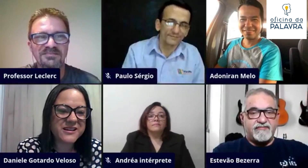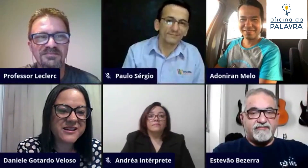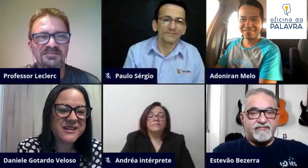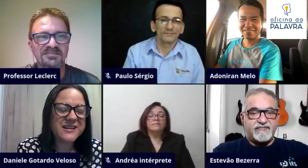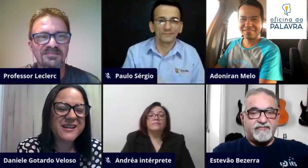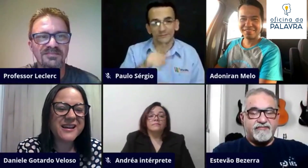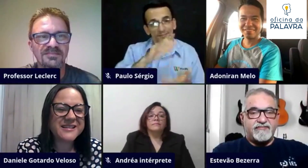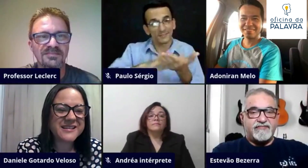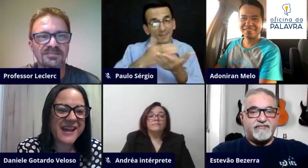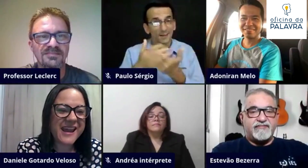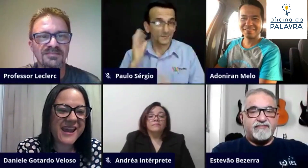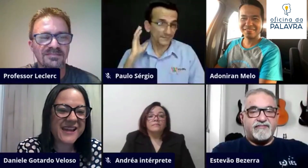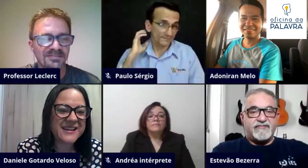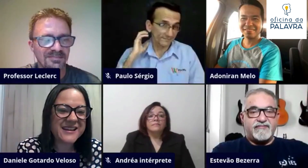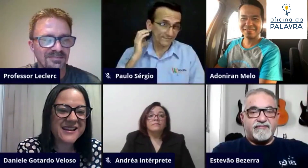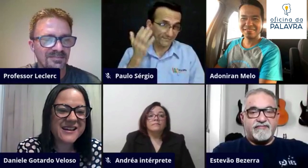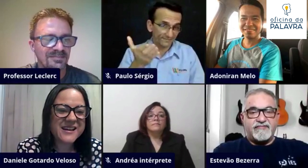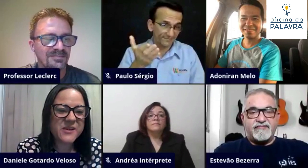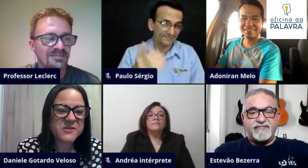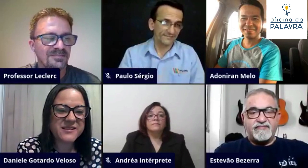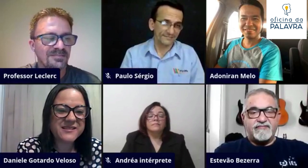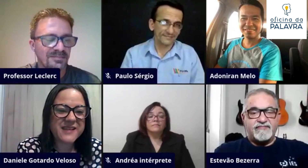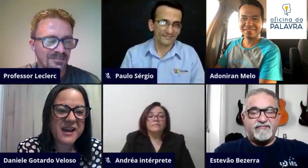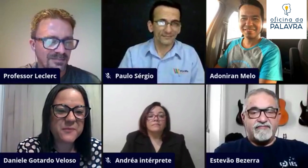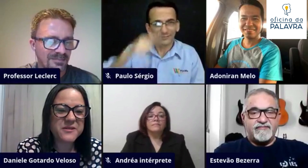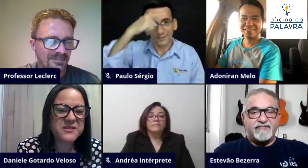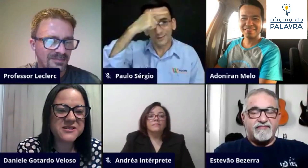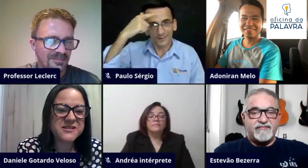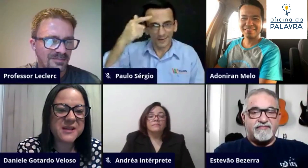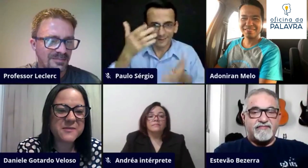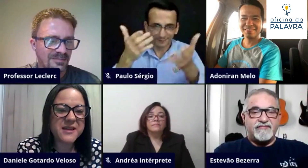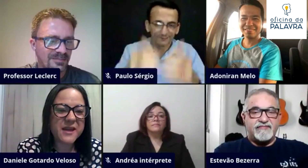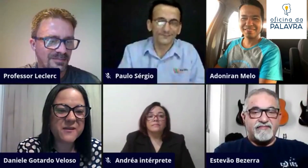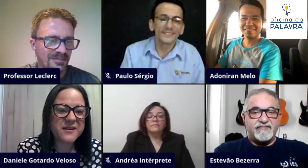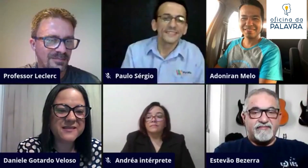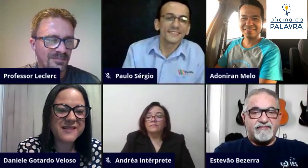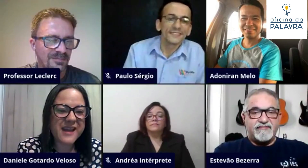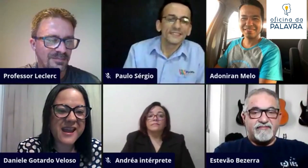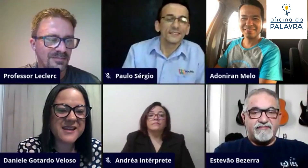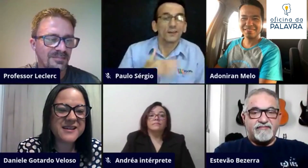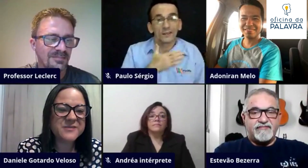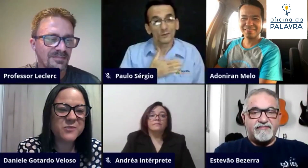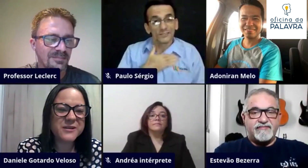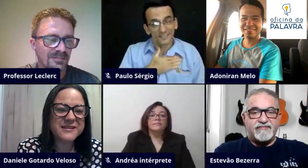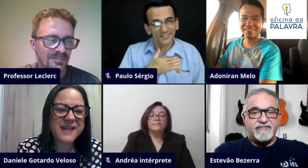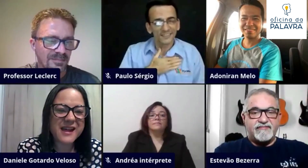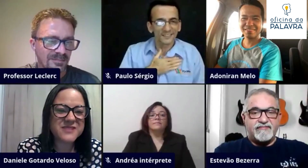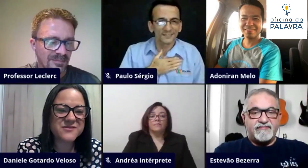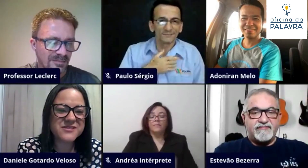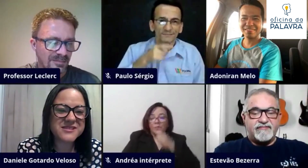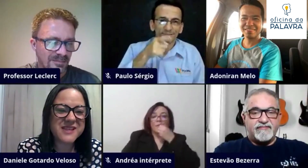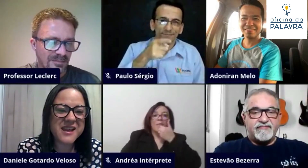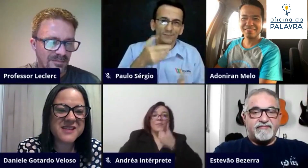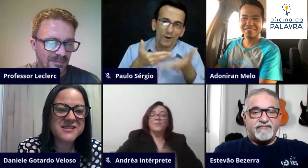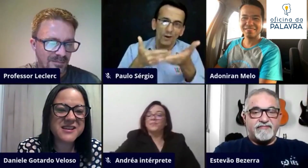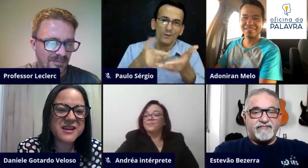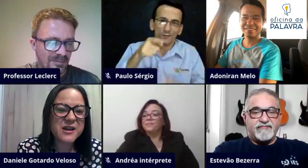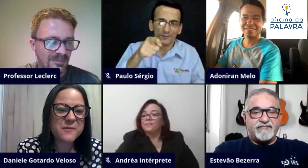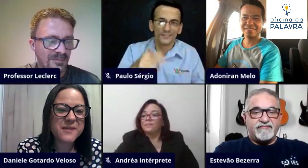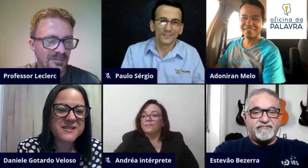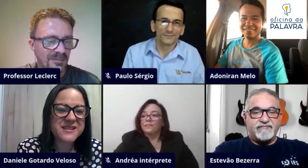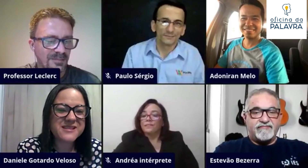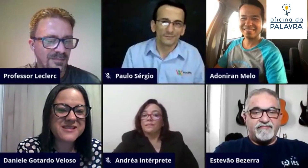Dona Irã, a Daniele, os intérpretes, Gabriel e Andréia, boa tarde a